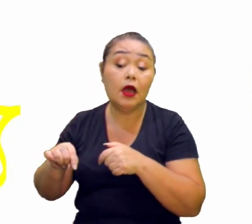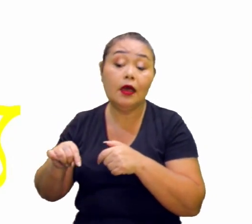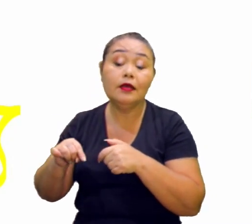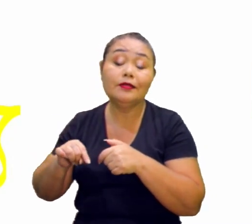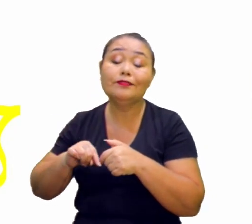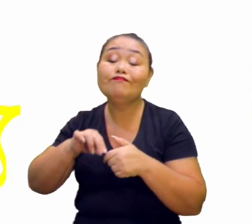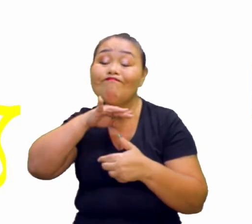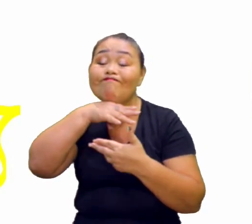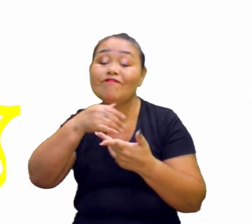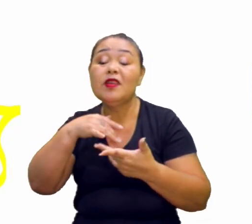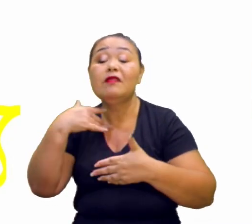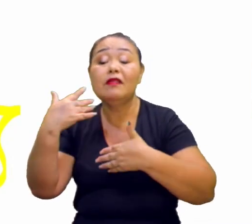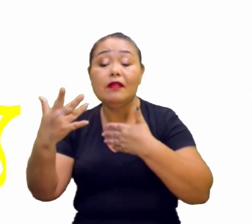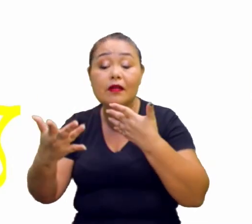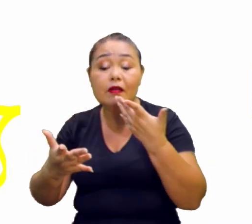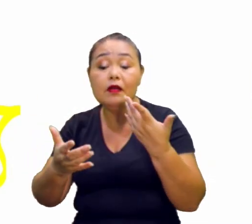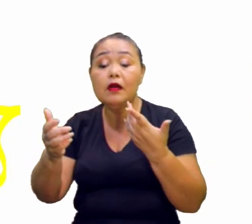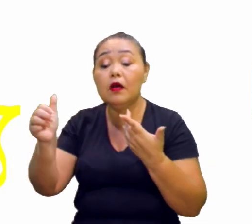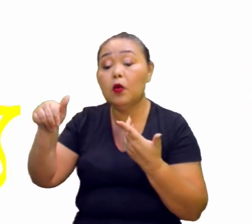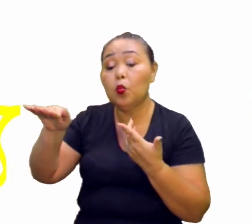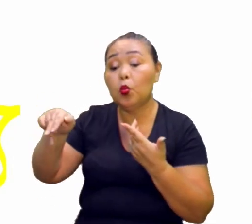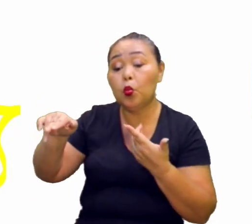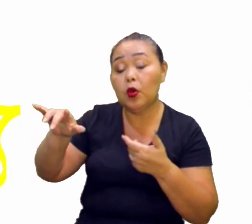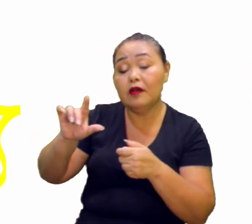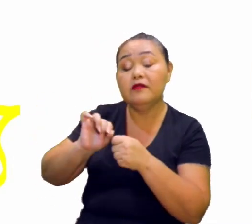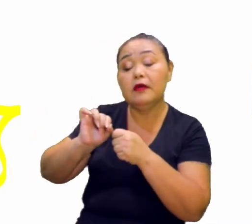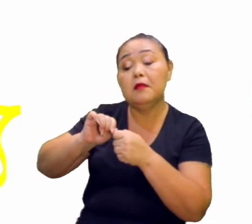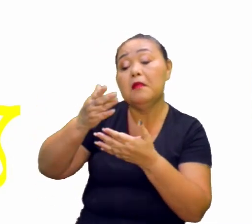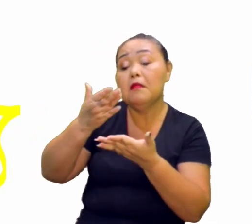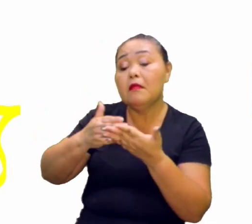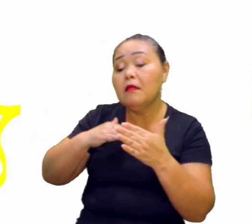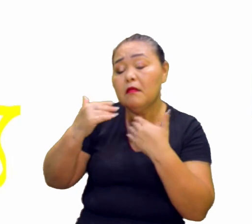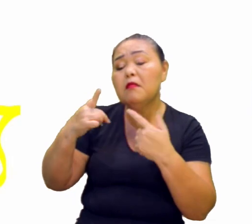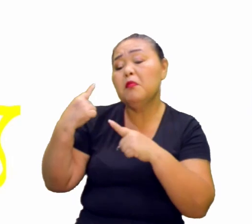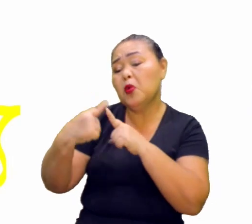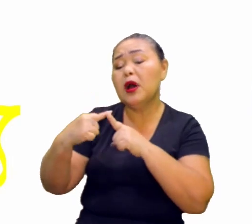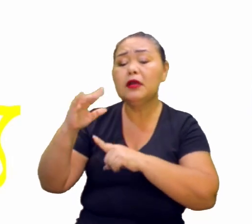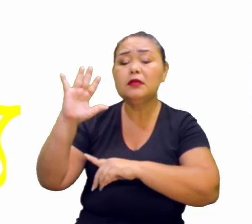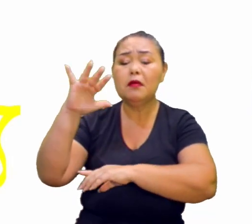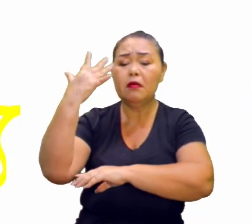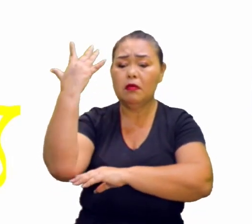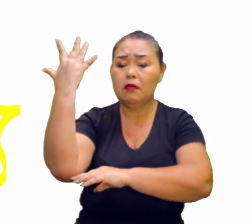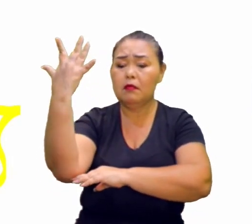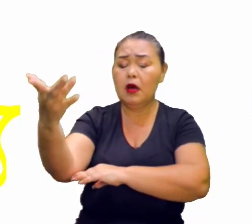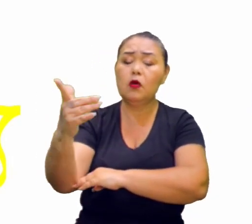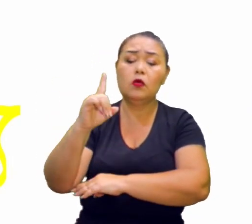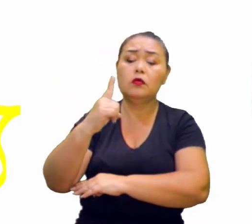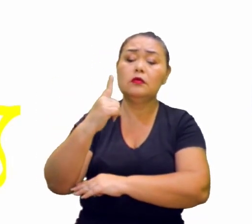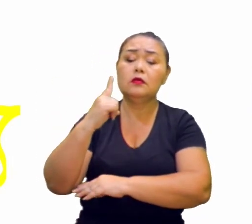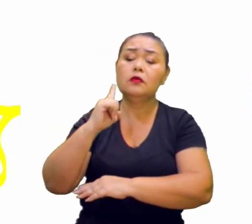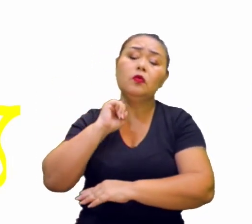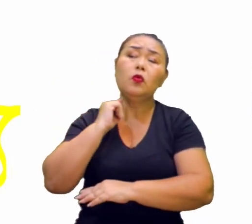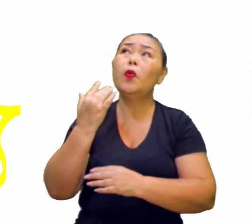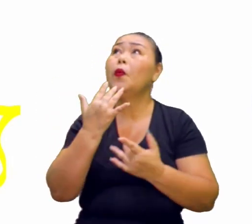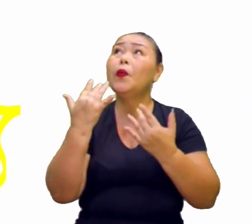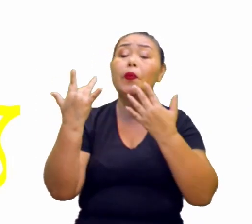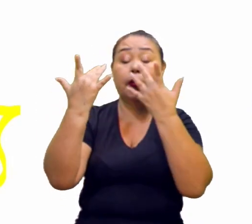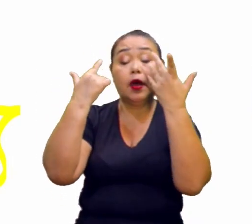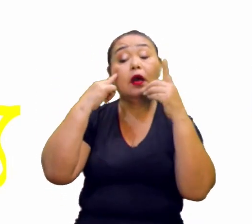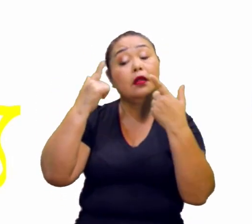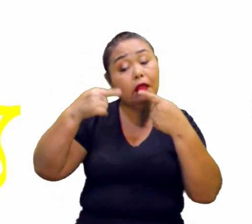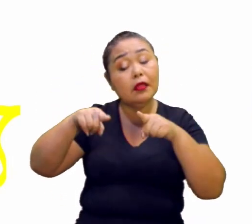muito trabalhadas aí nas biografias por causa do desmatamento, poluição e tudo isso